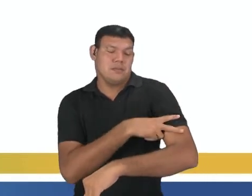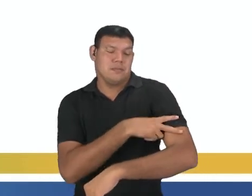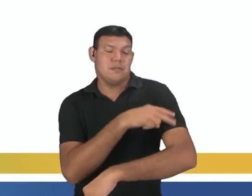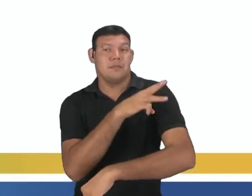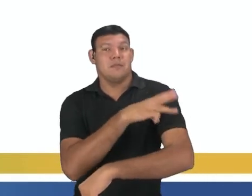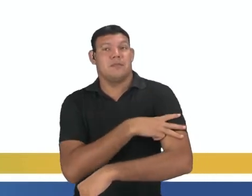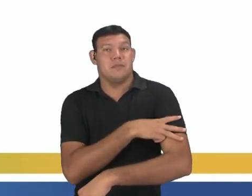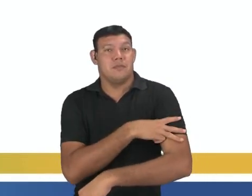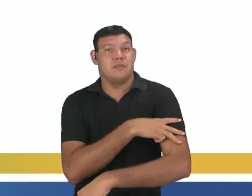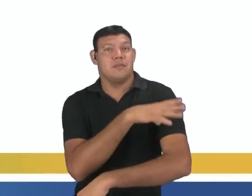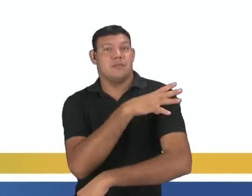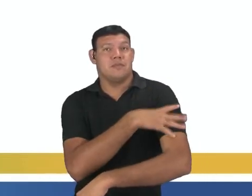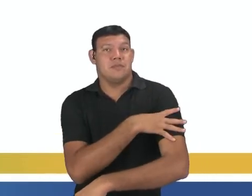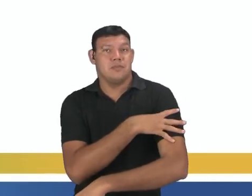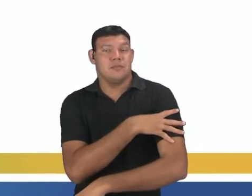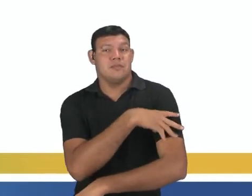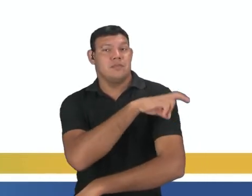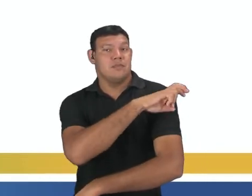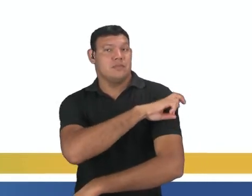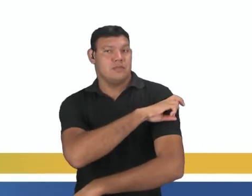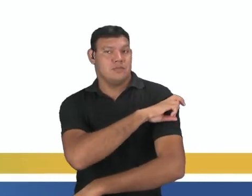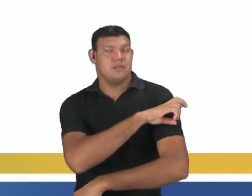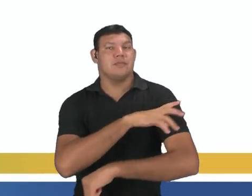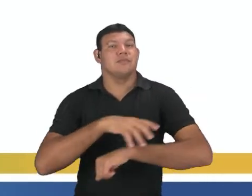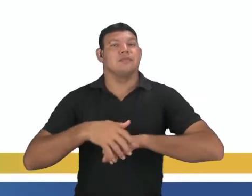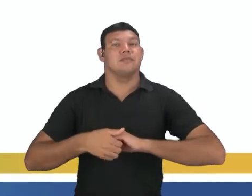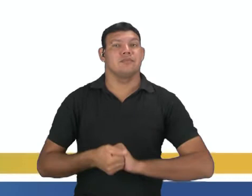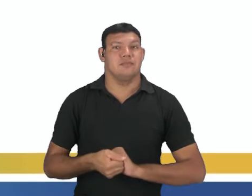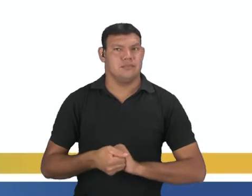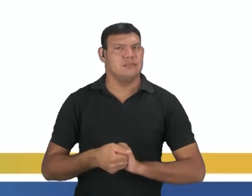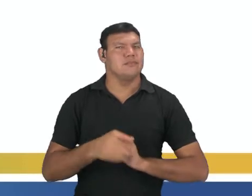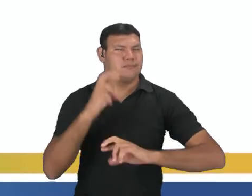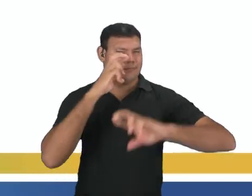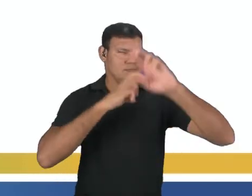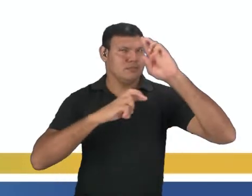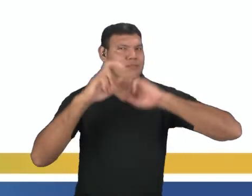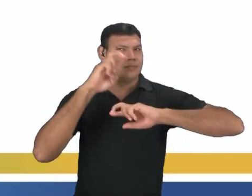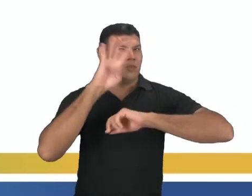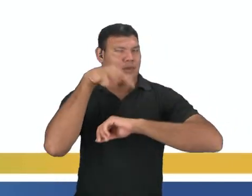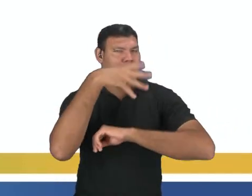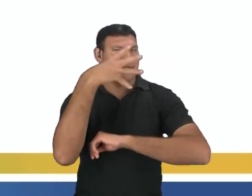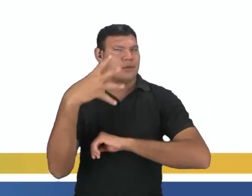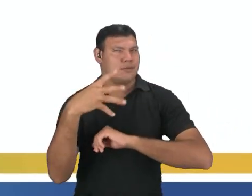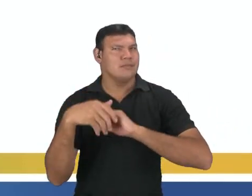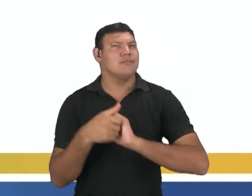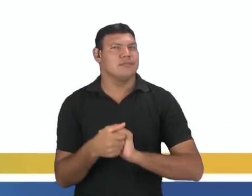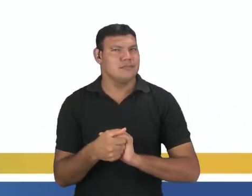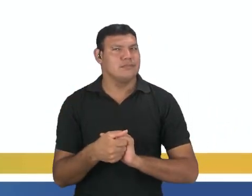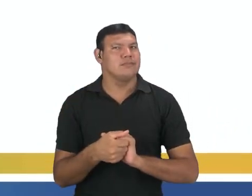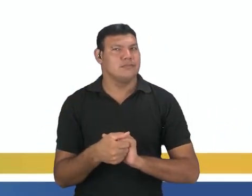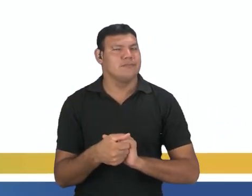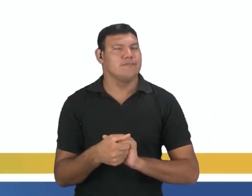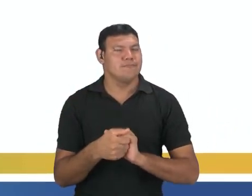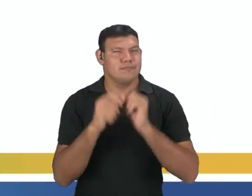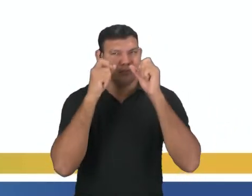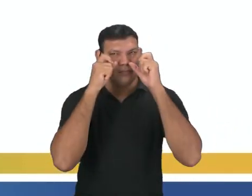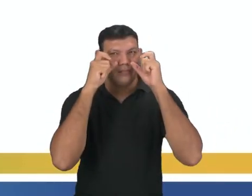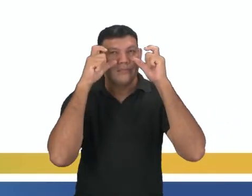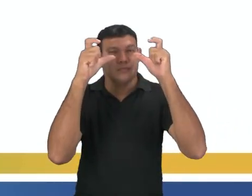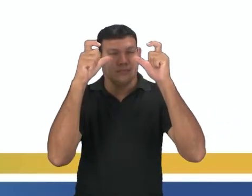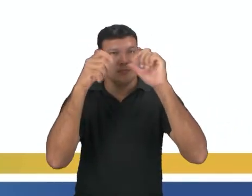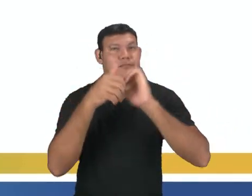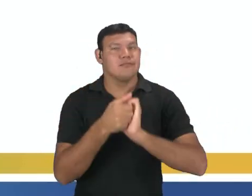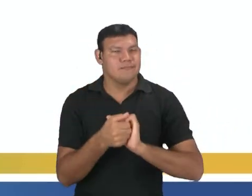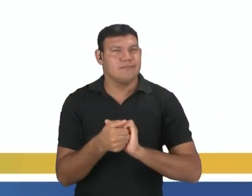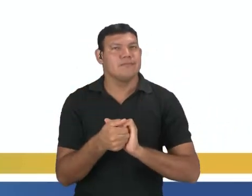ano, terceiro ano, quarto ano e quinto ano. Observaram que essa tabela requer um grau de complexidade,